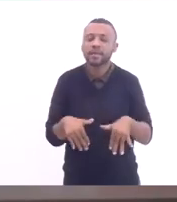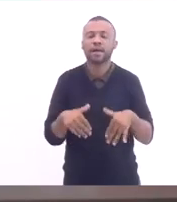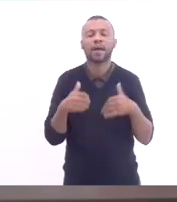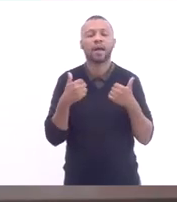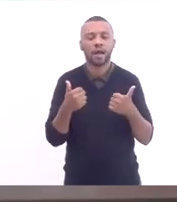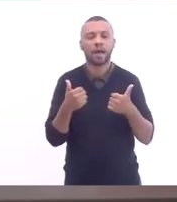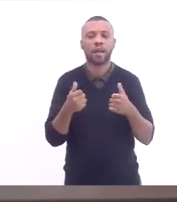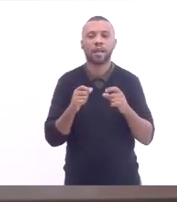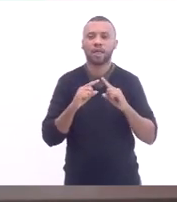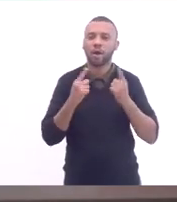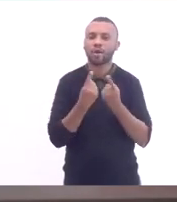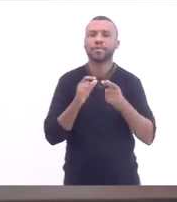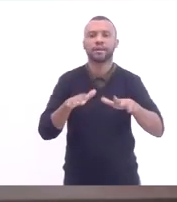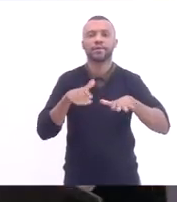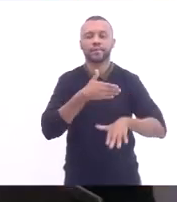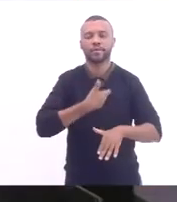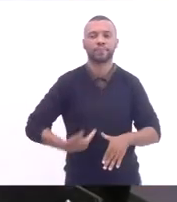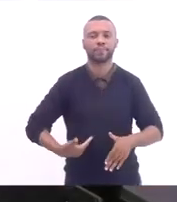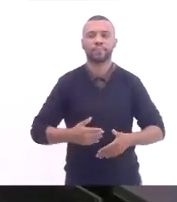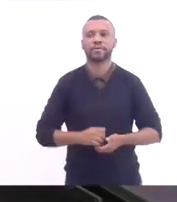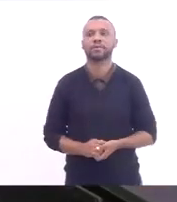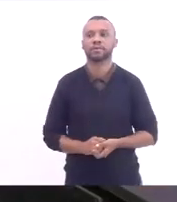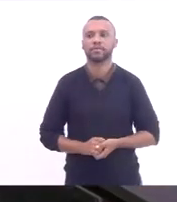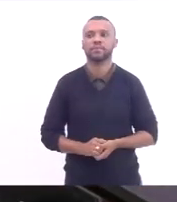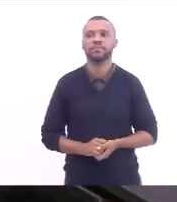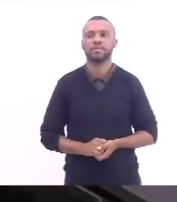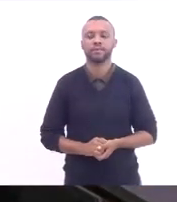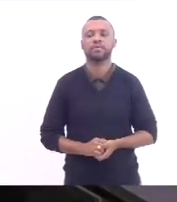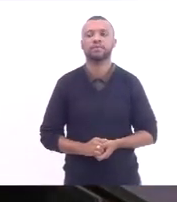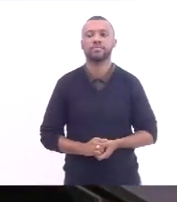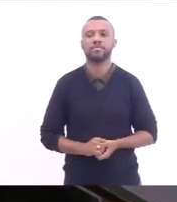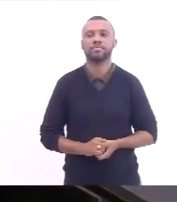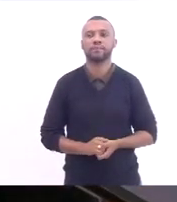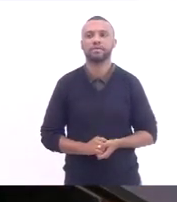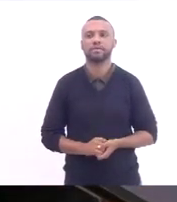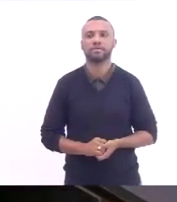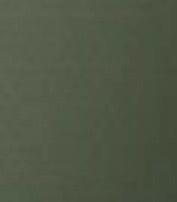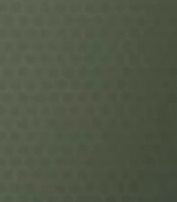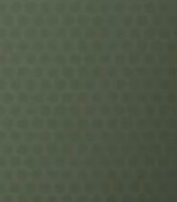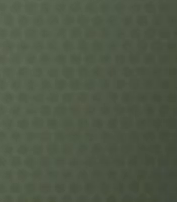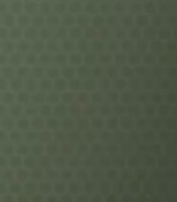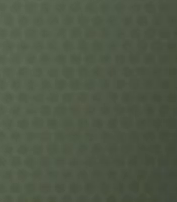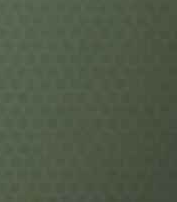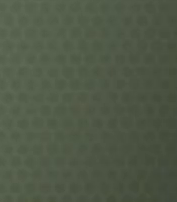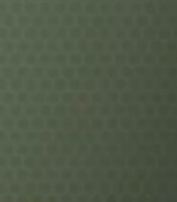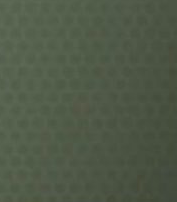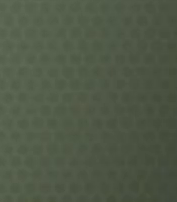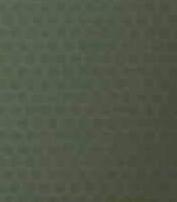a audiência pública.